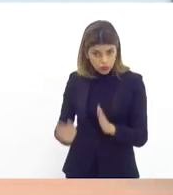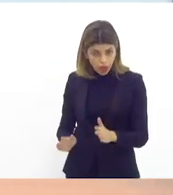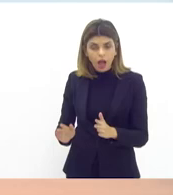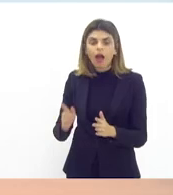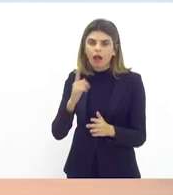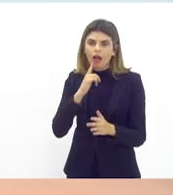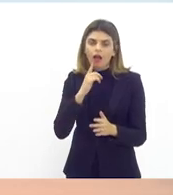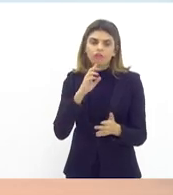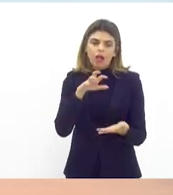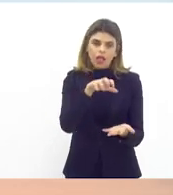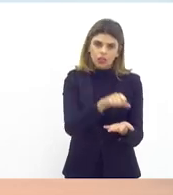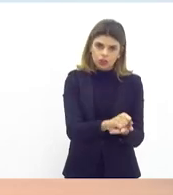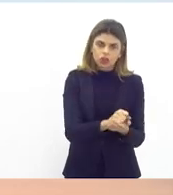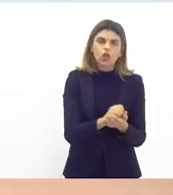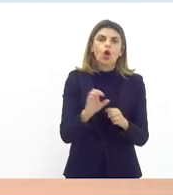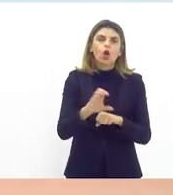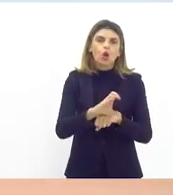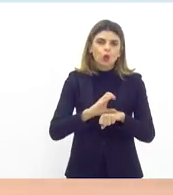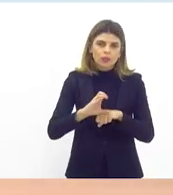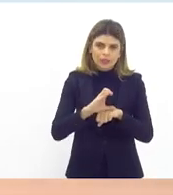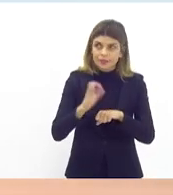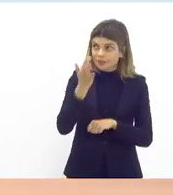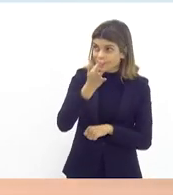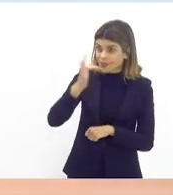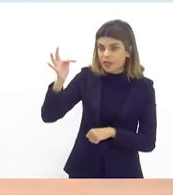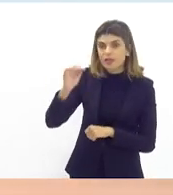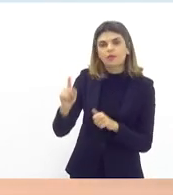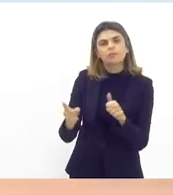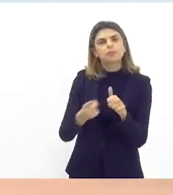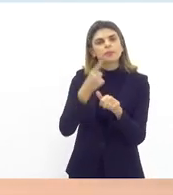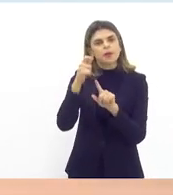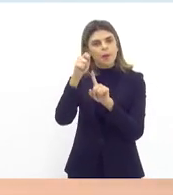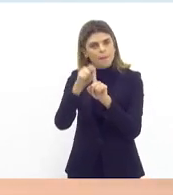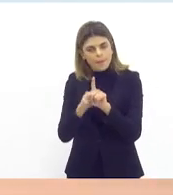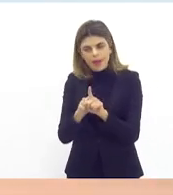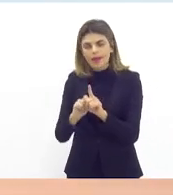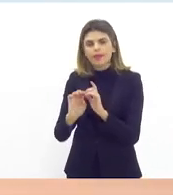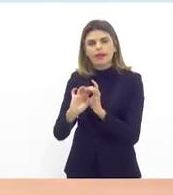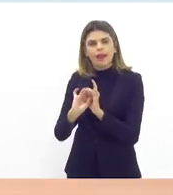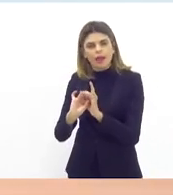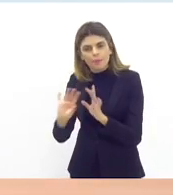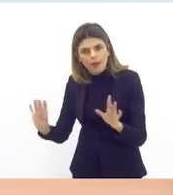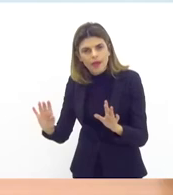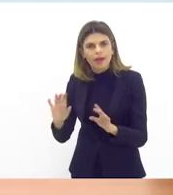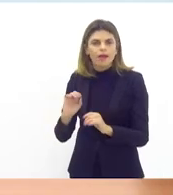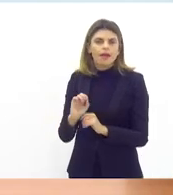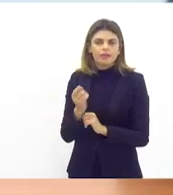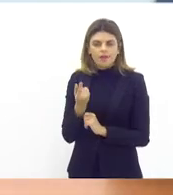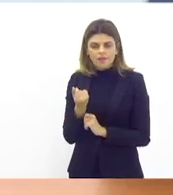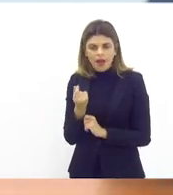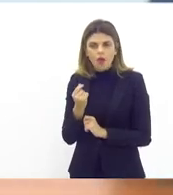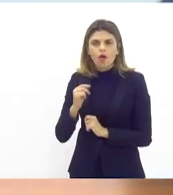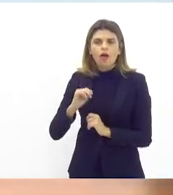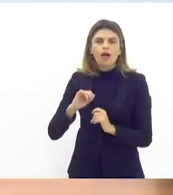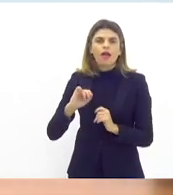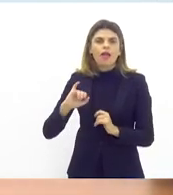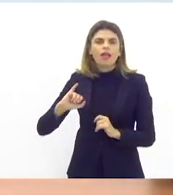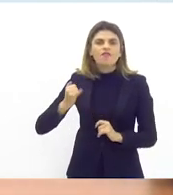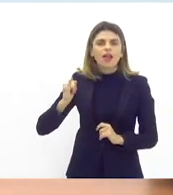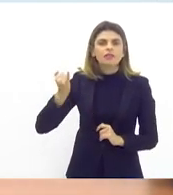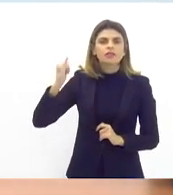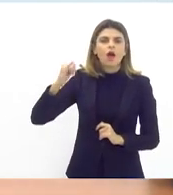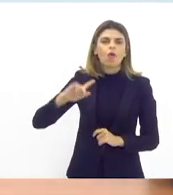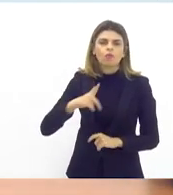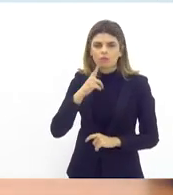Conselho Federativo e você vai liberando no primeiro mês um 240 avos do saldo, no segundo mês eles são corrigidos pela inflação. No primeiro